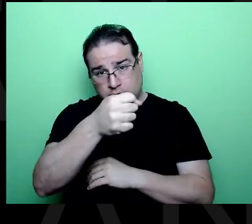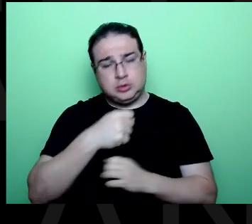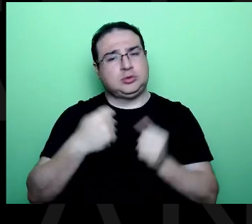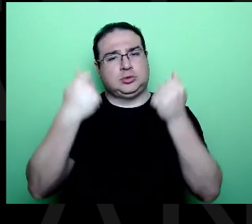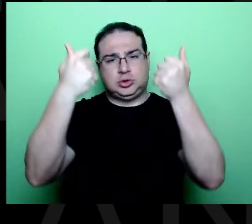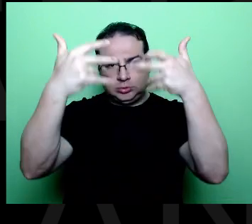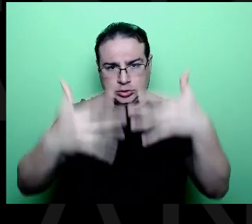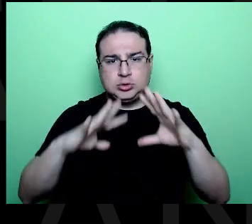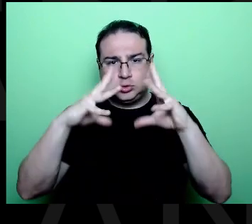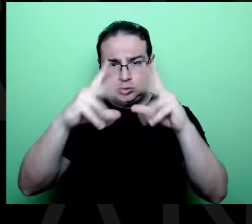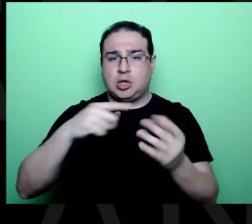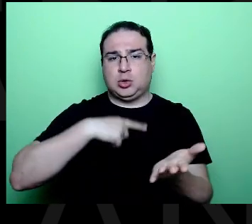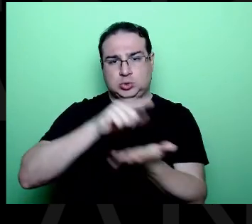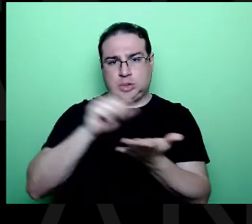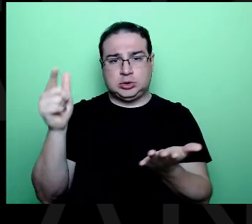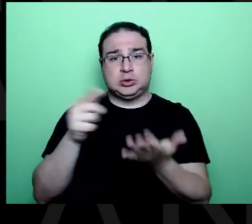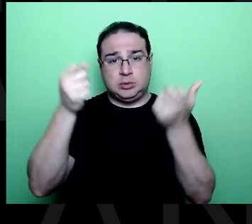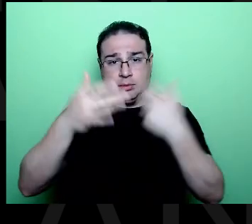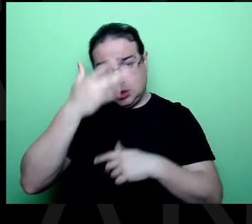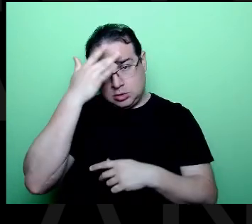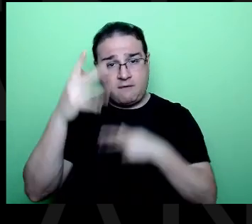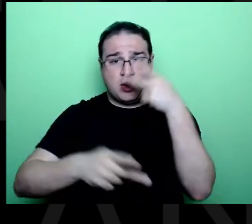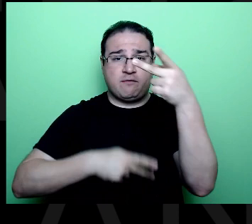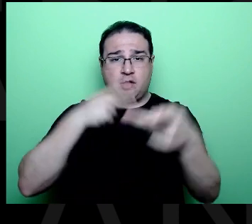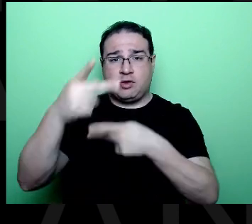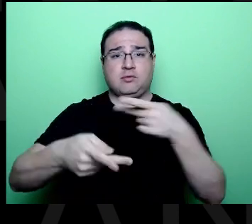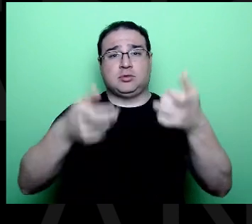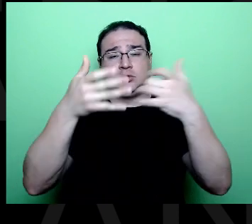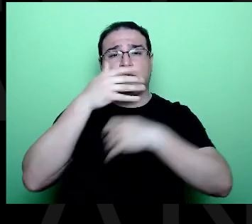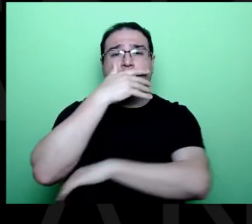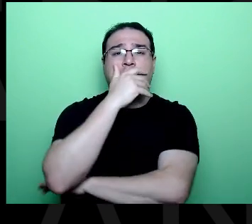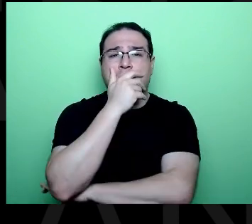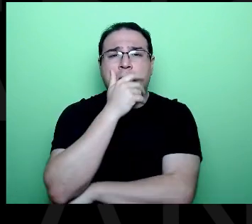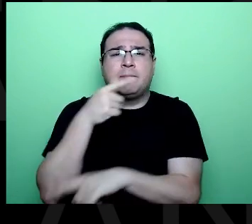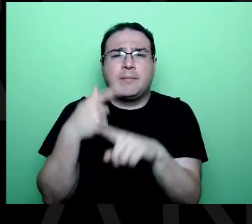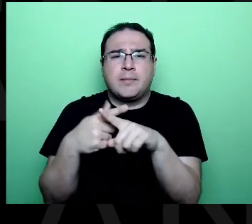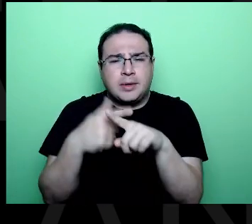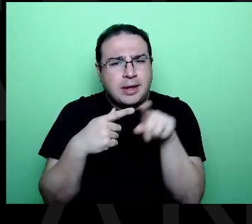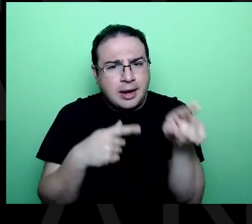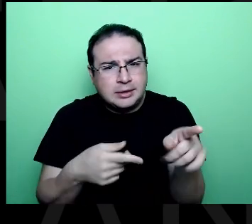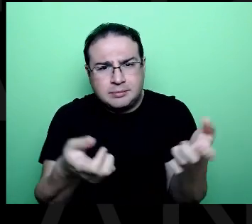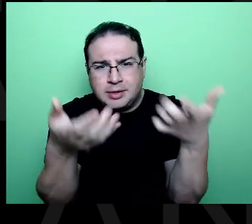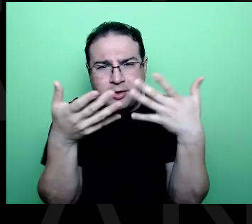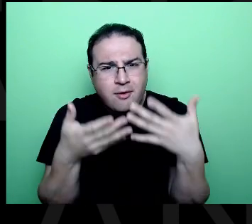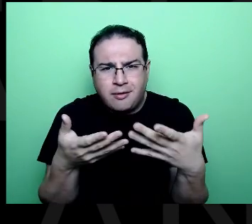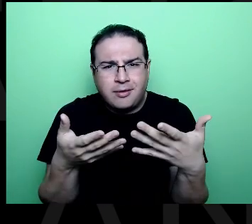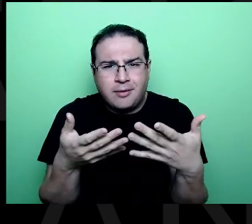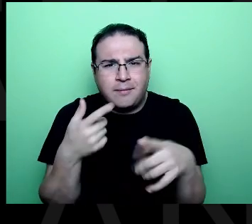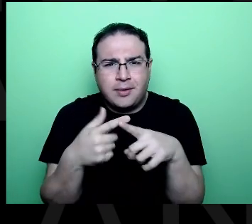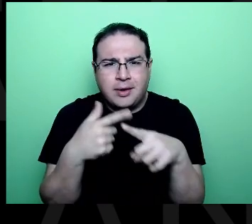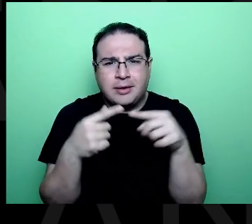a pessoa, obviamente conto todo, sou jornalista e tal, a pessoa me contou isso,